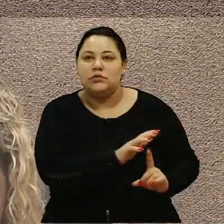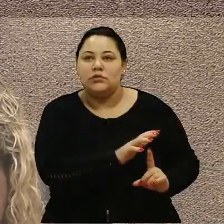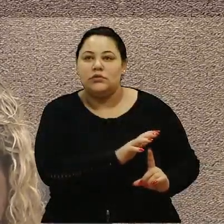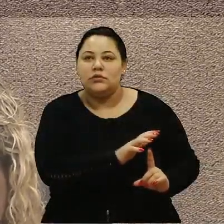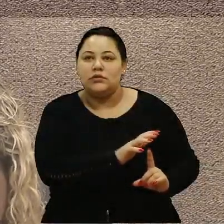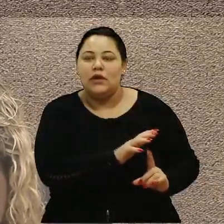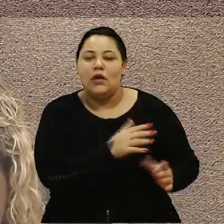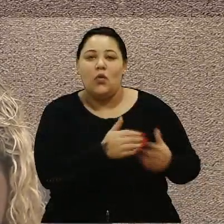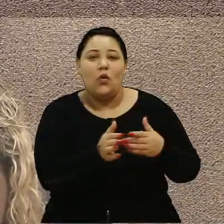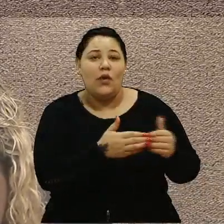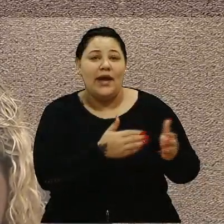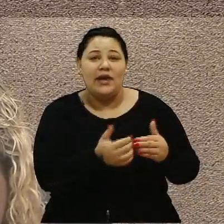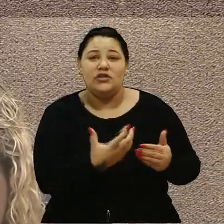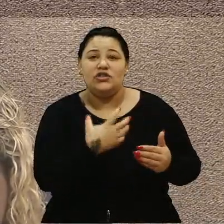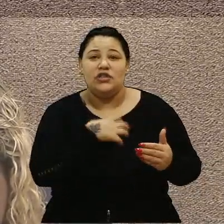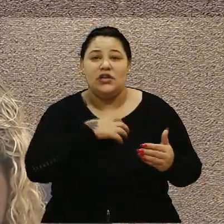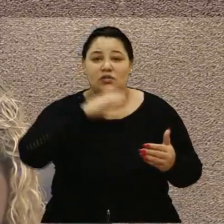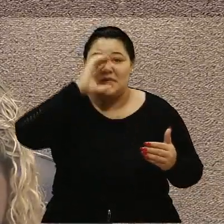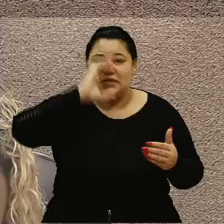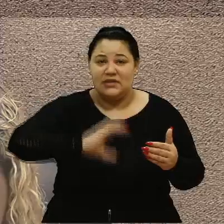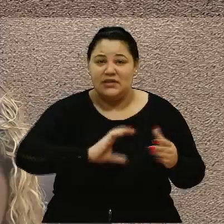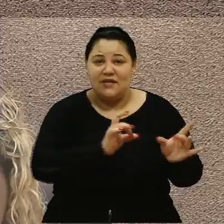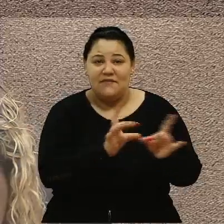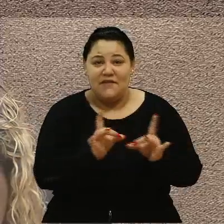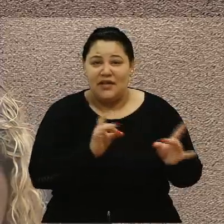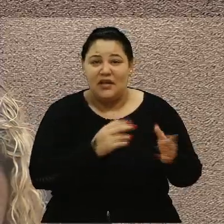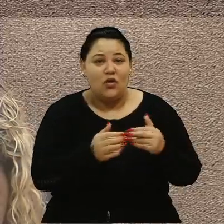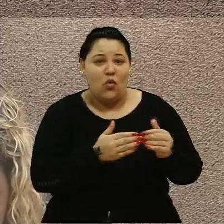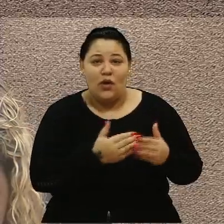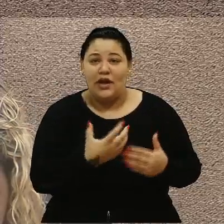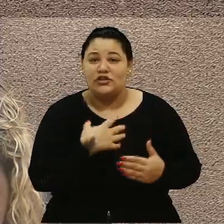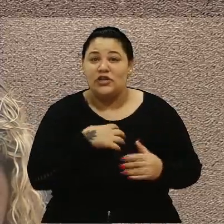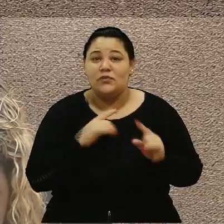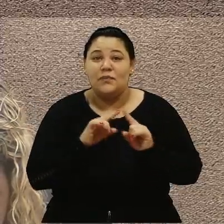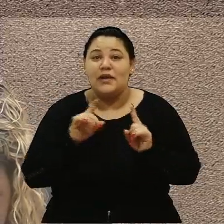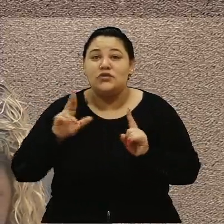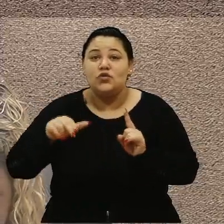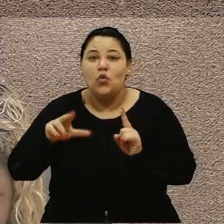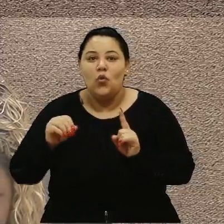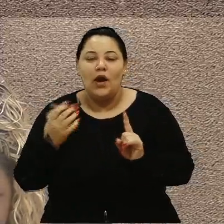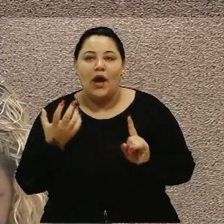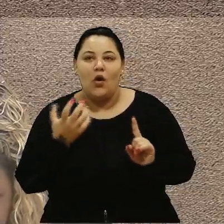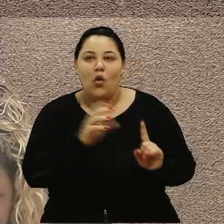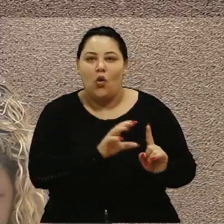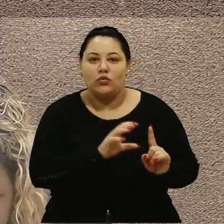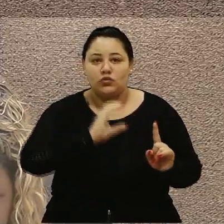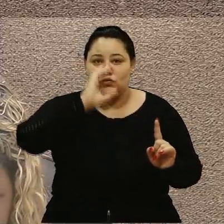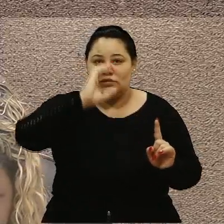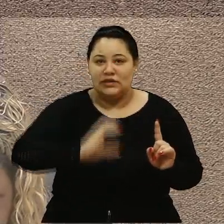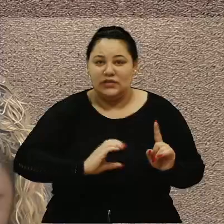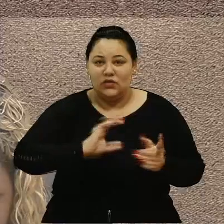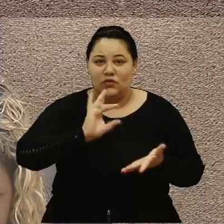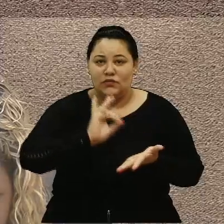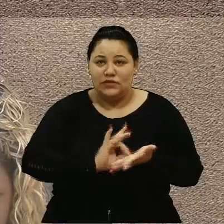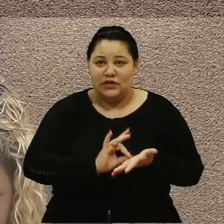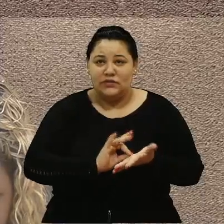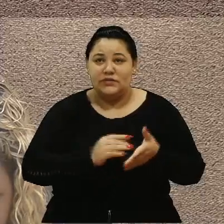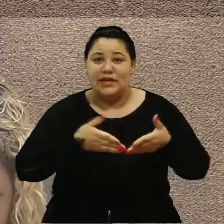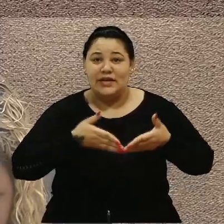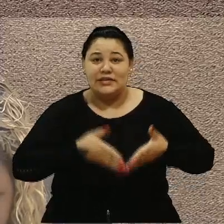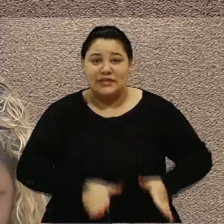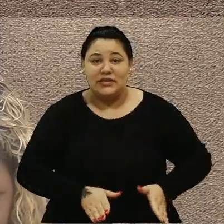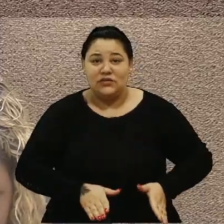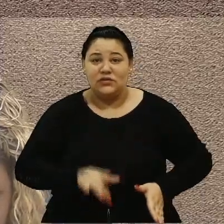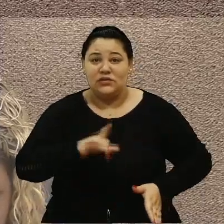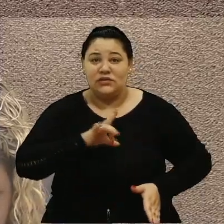ao comércio de um passaporte, mas jamais contra o cidadão italiano nascido no exterior ter o